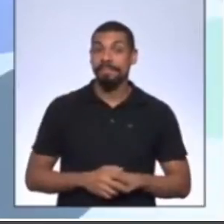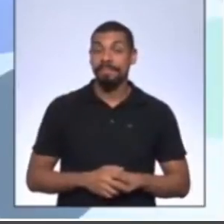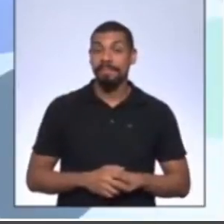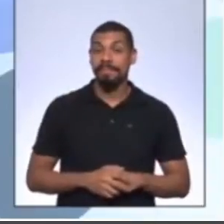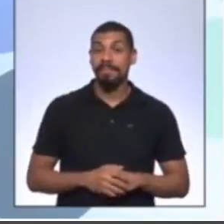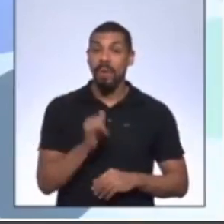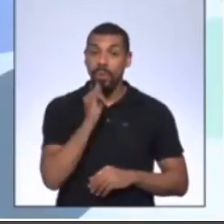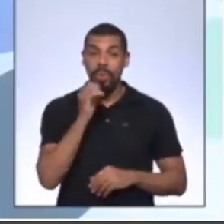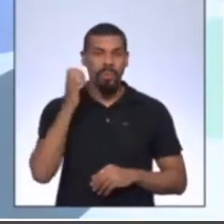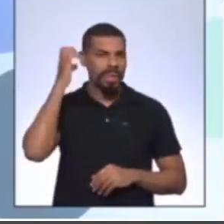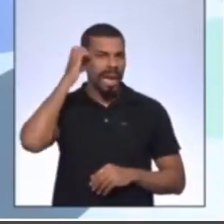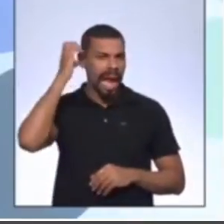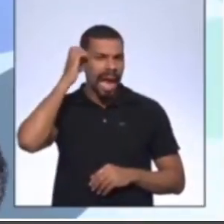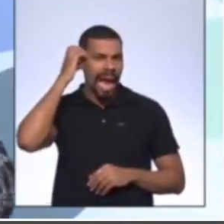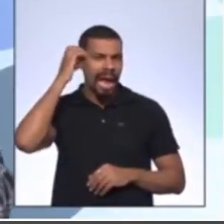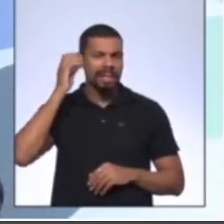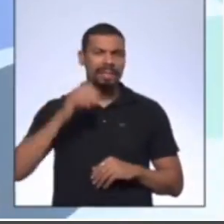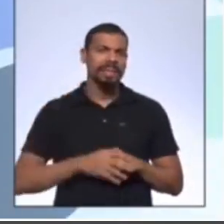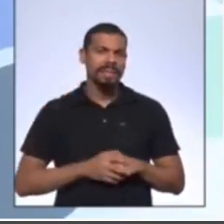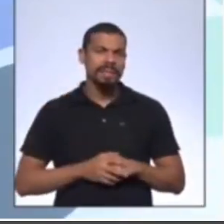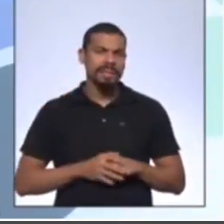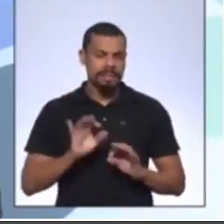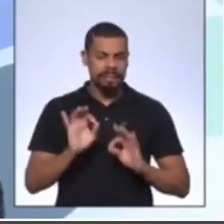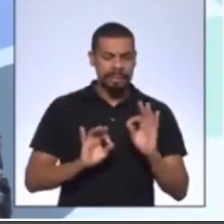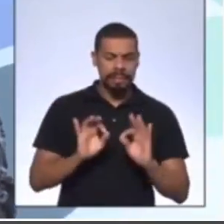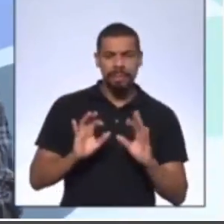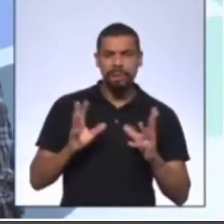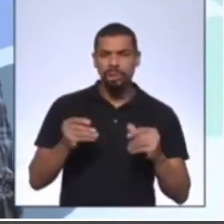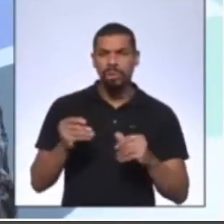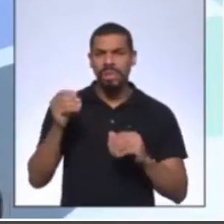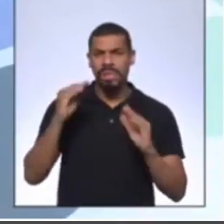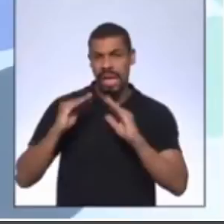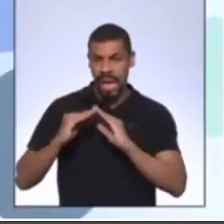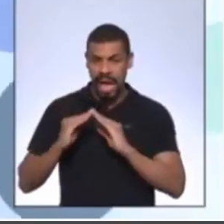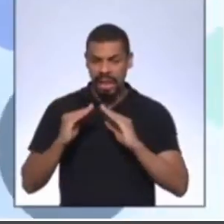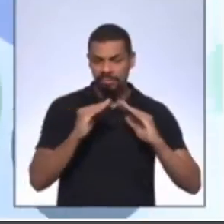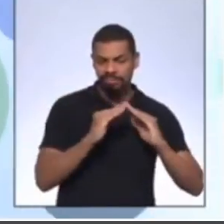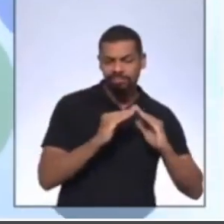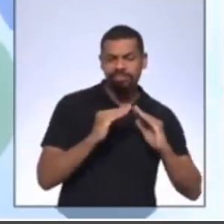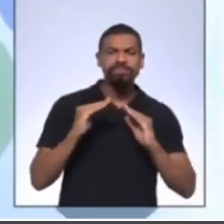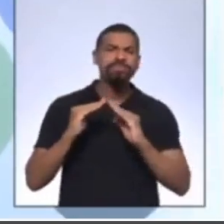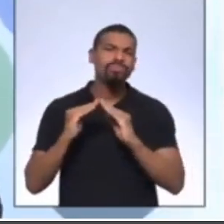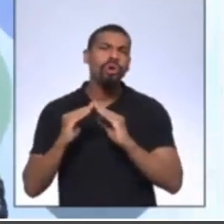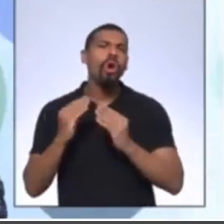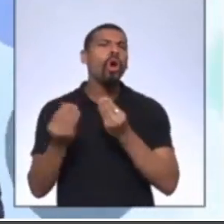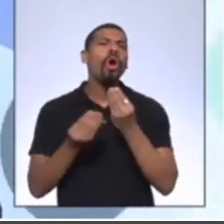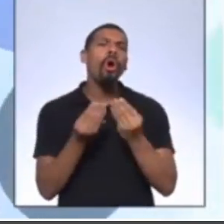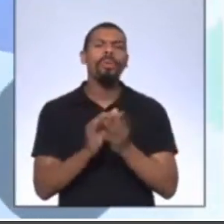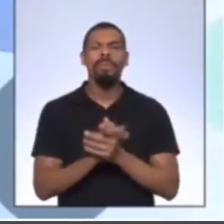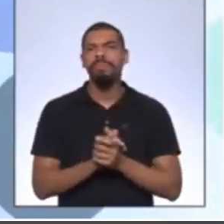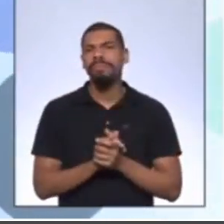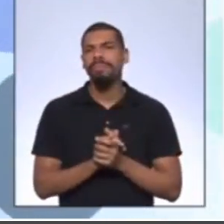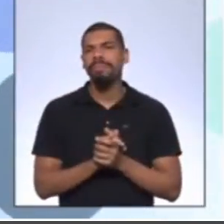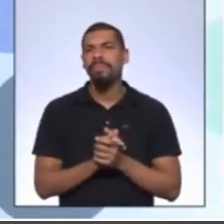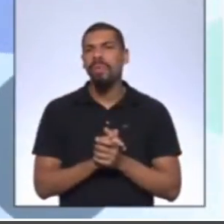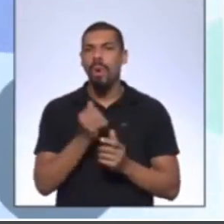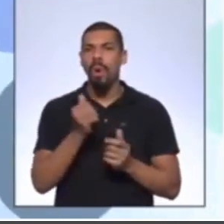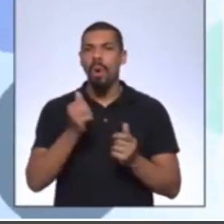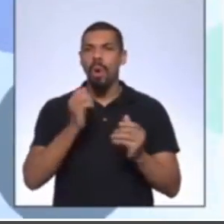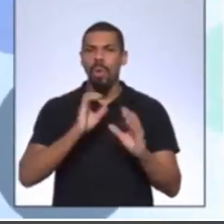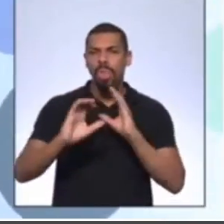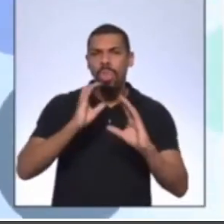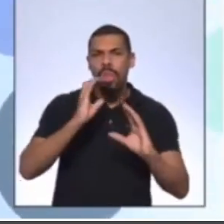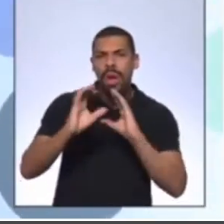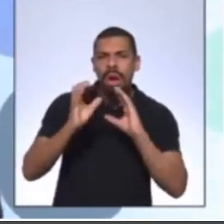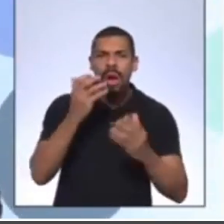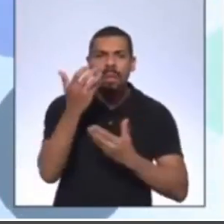o rádio aí eu estava né em todas as casas mas o que que populariza essa questão né do cantor do